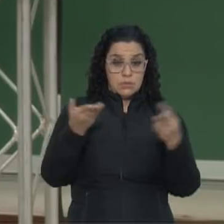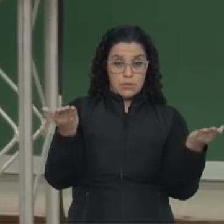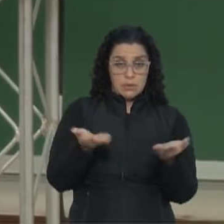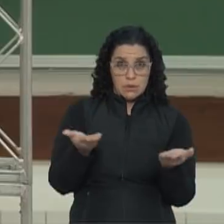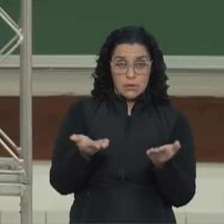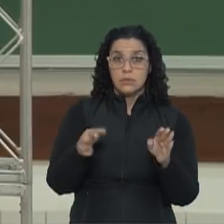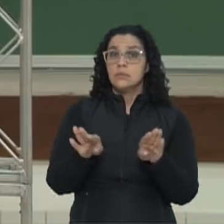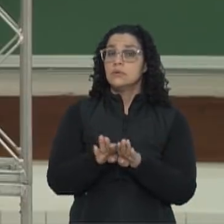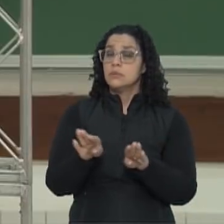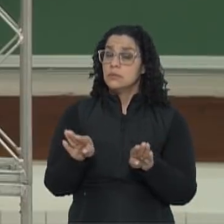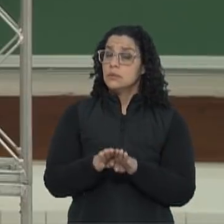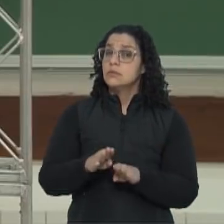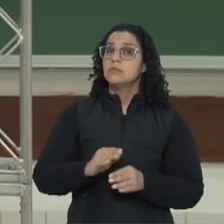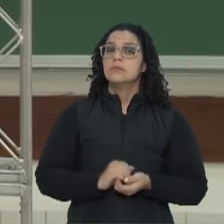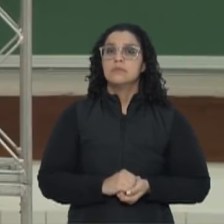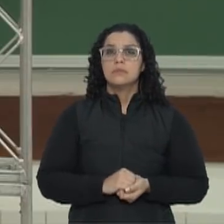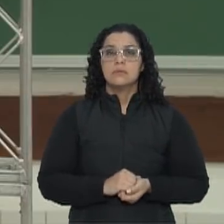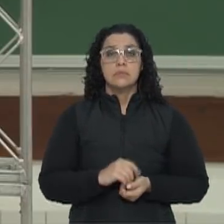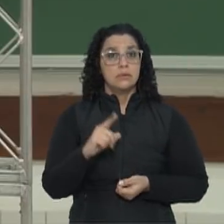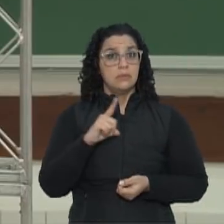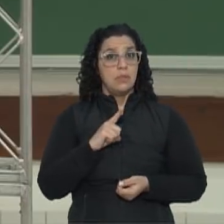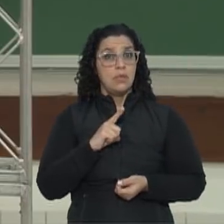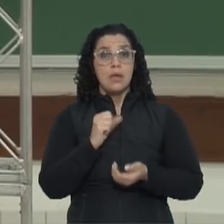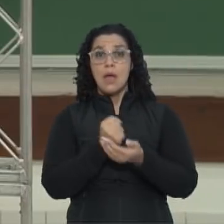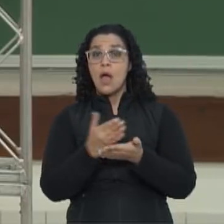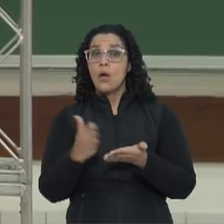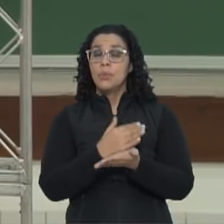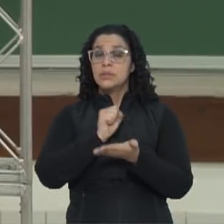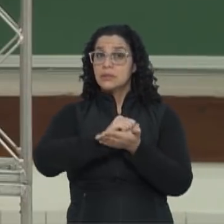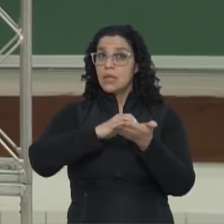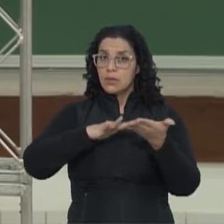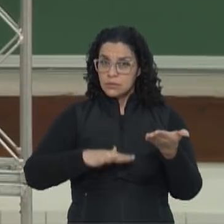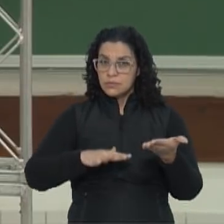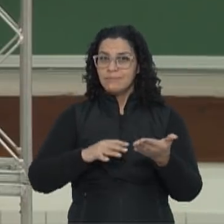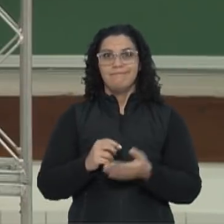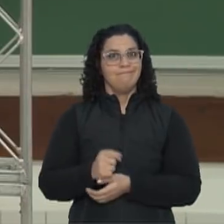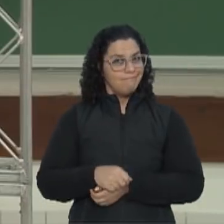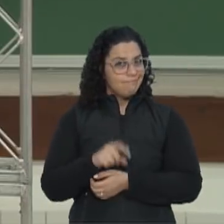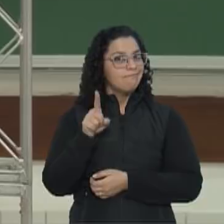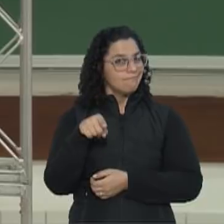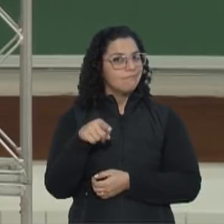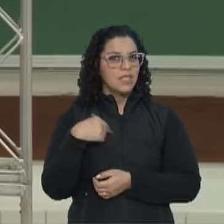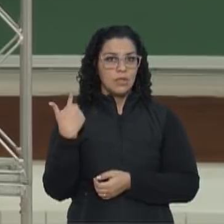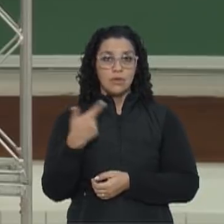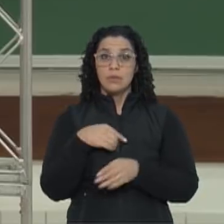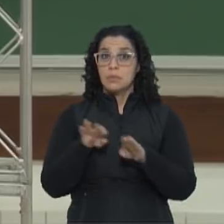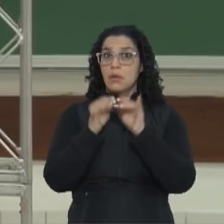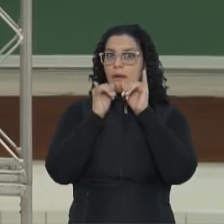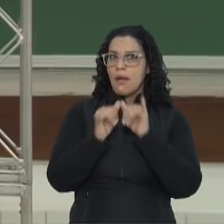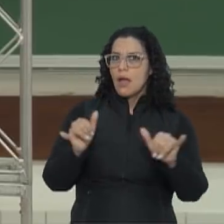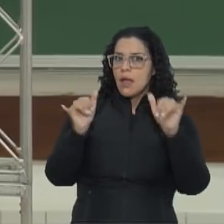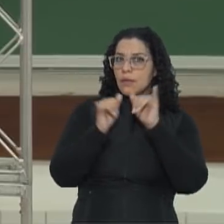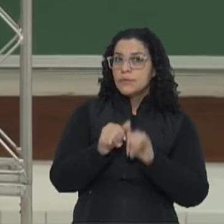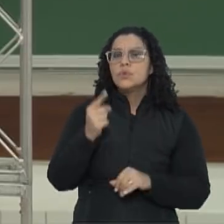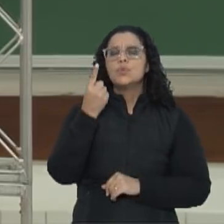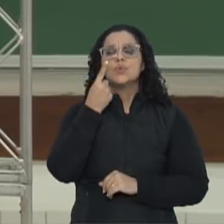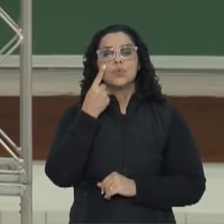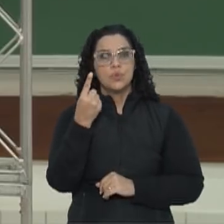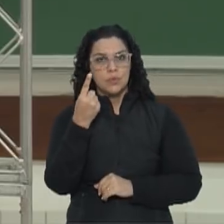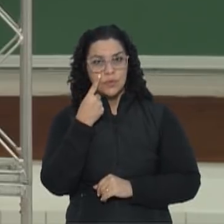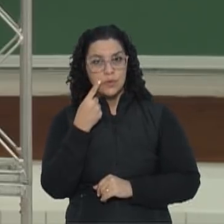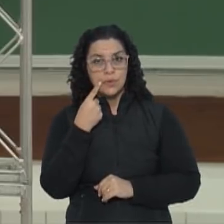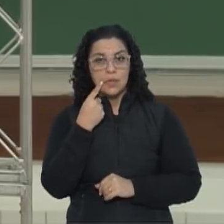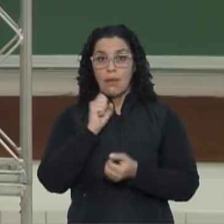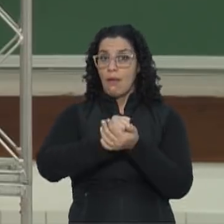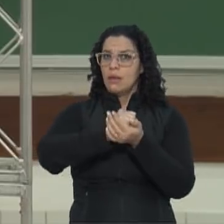hoje e também terão algumas atividades lá. Agora a gente vai para o outro recado. O outro recado é o quê?